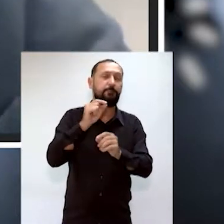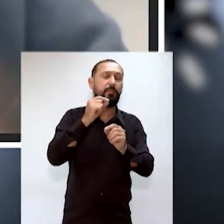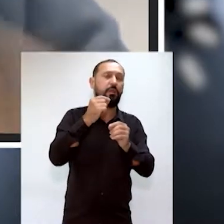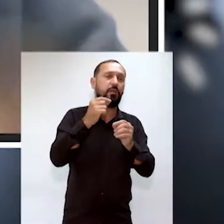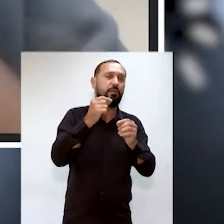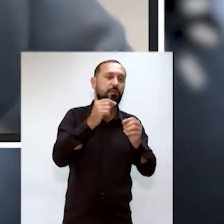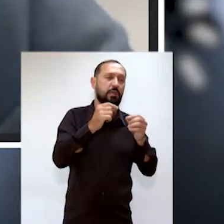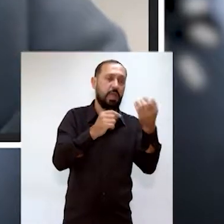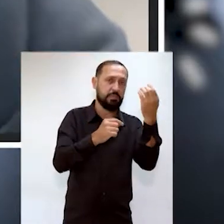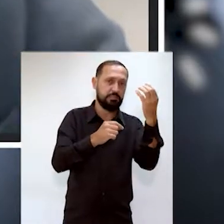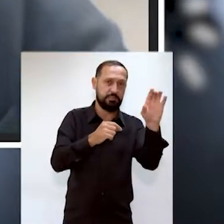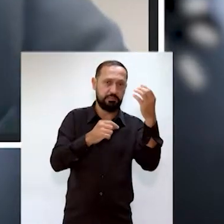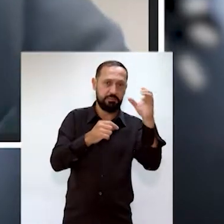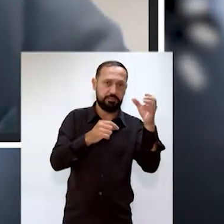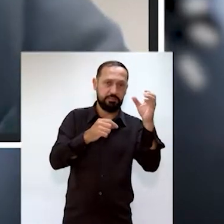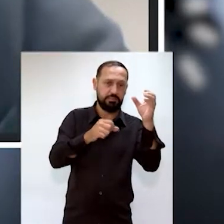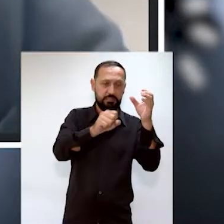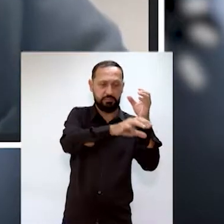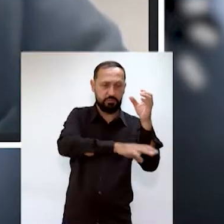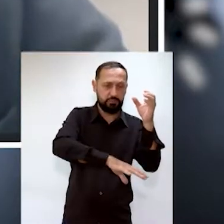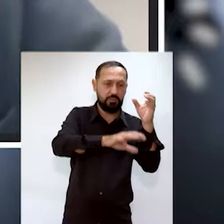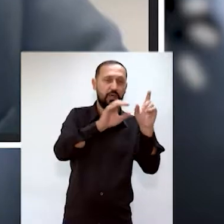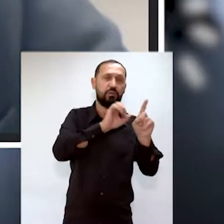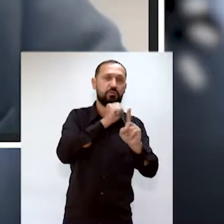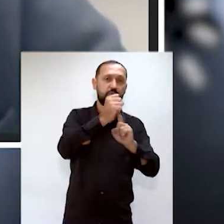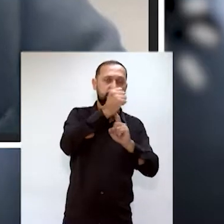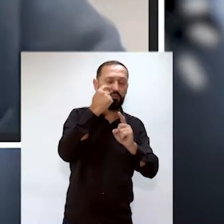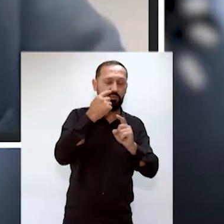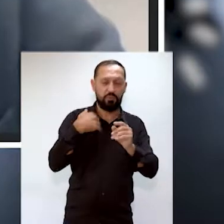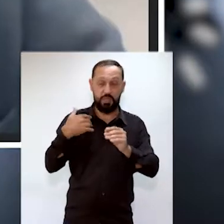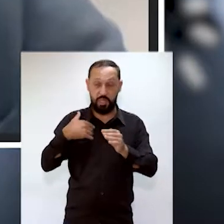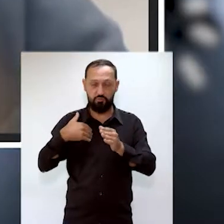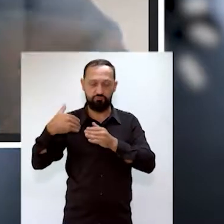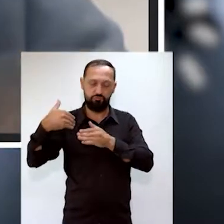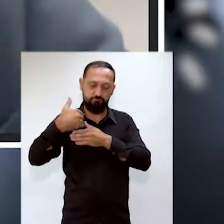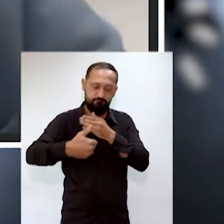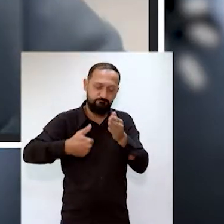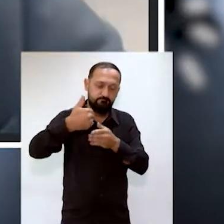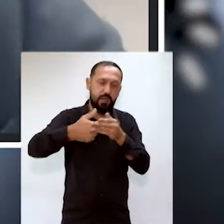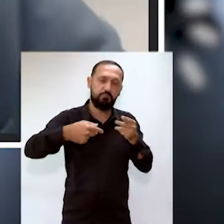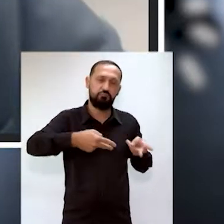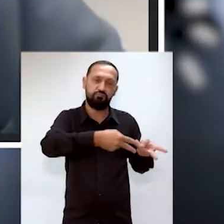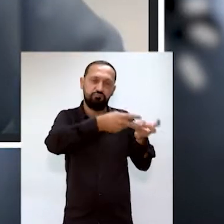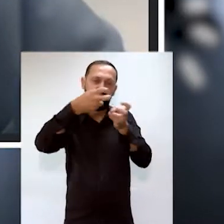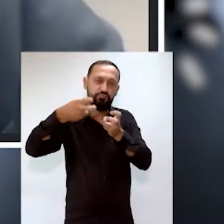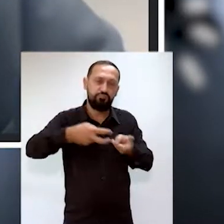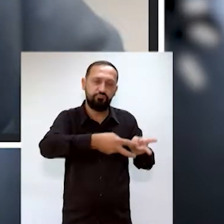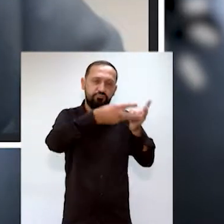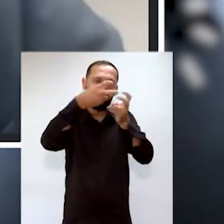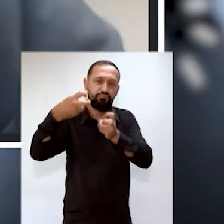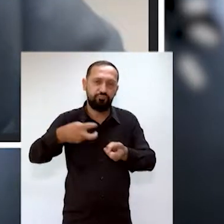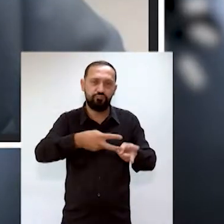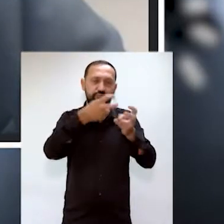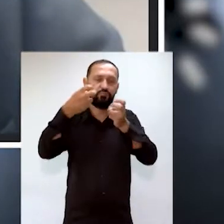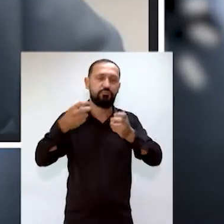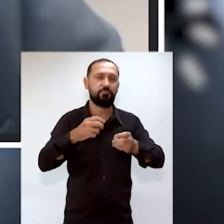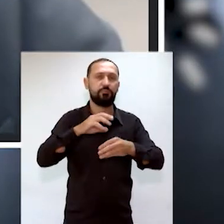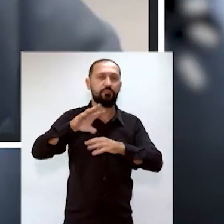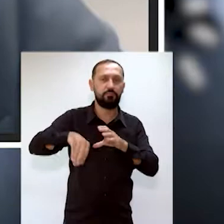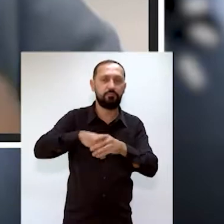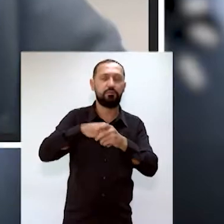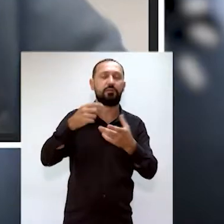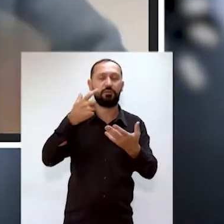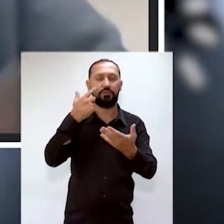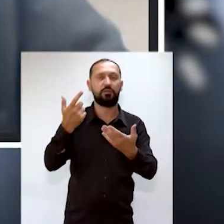de ciência, para poder compreender também a sociologia, eu tive que passar por um processo, né? E